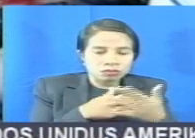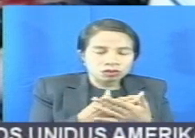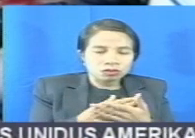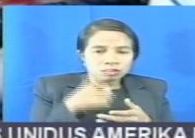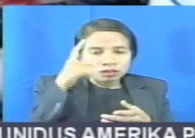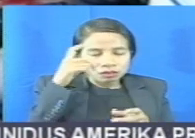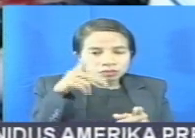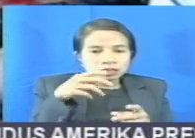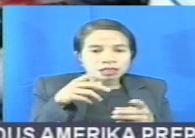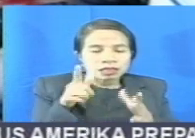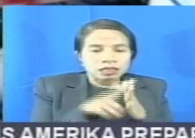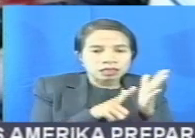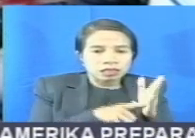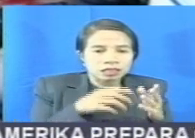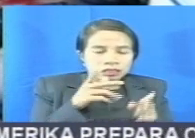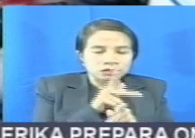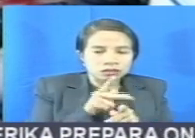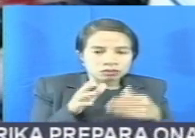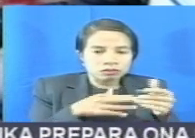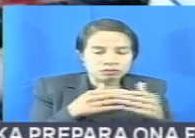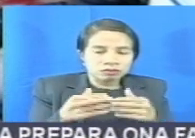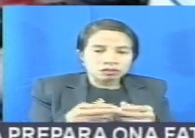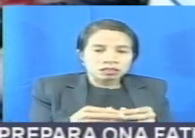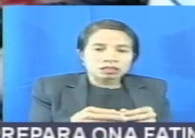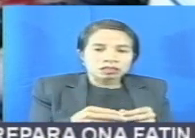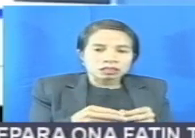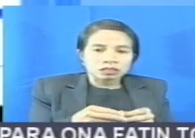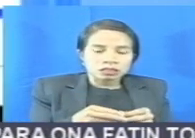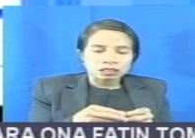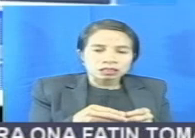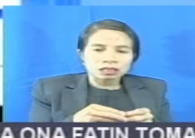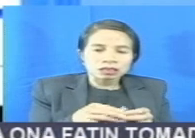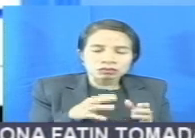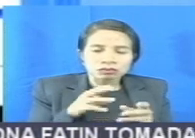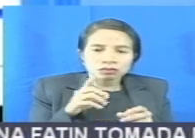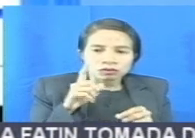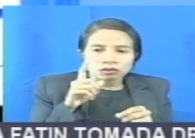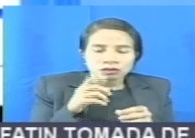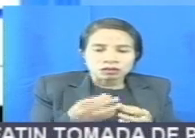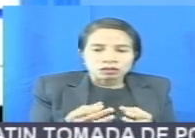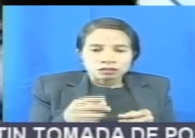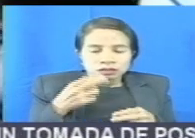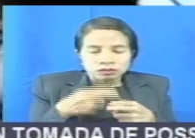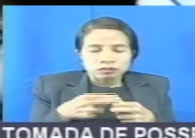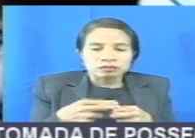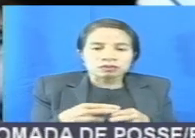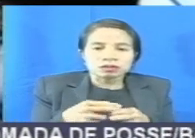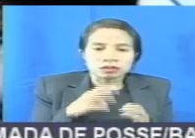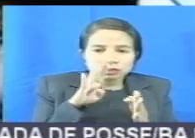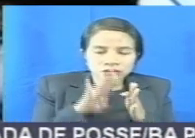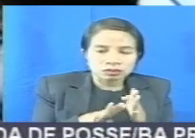lei proteção civil, né, limite. Limite de cidadão nian direito balu. significa tem que halo sigrato